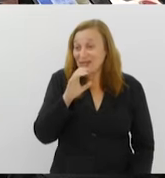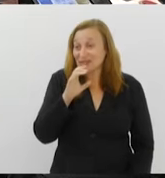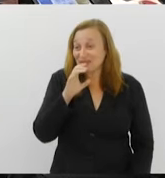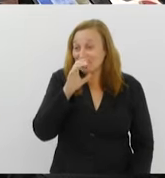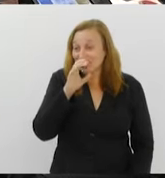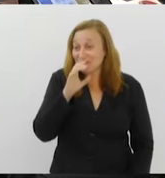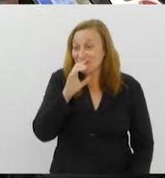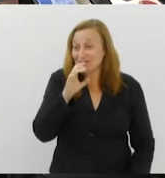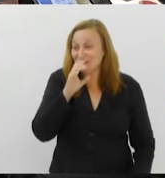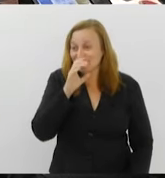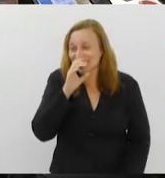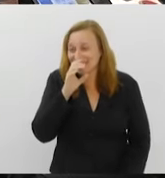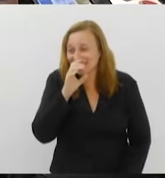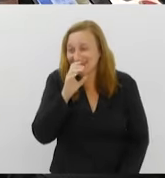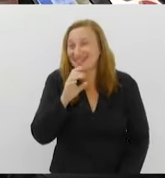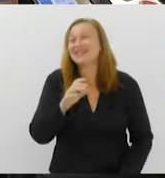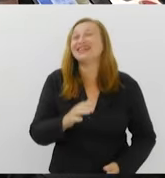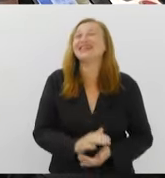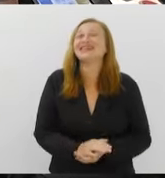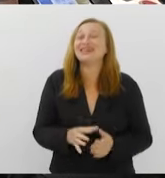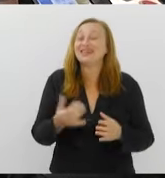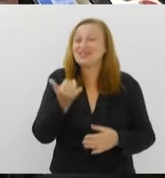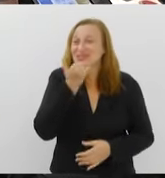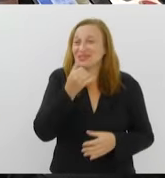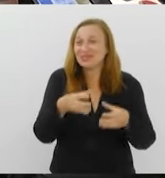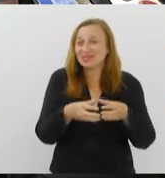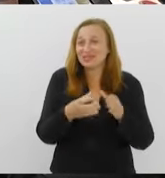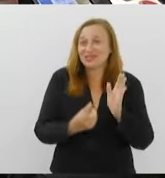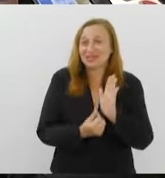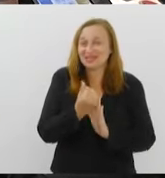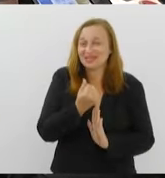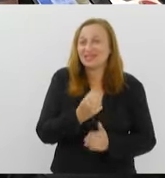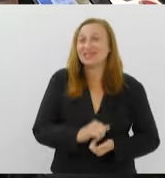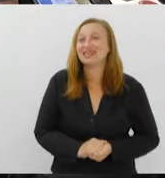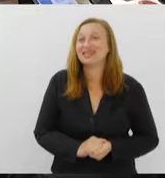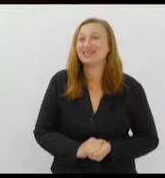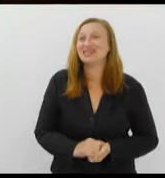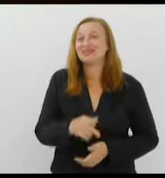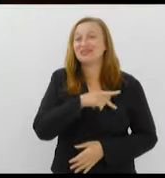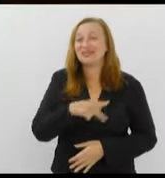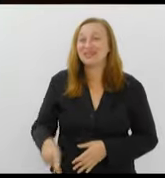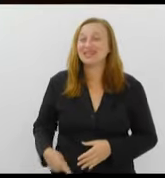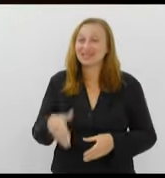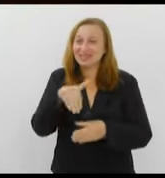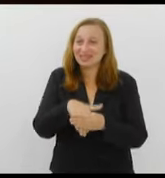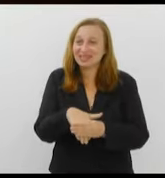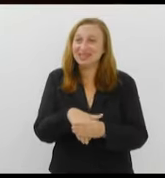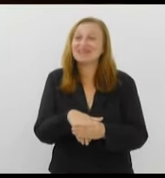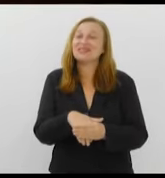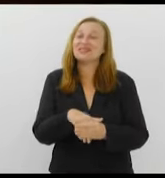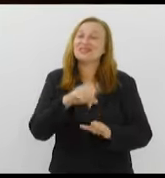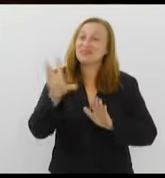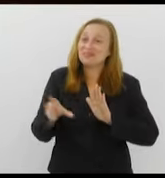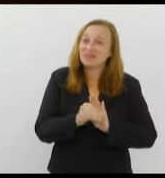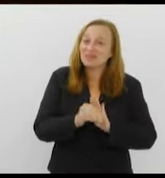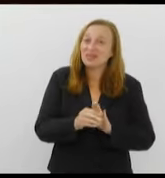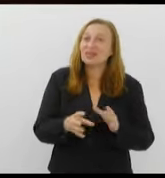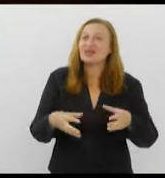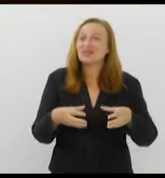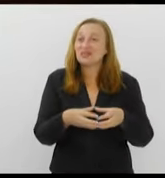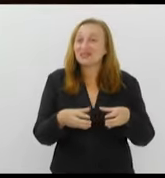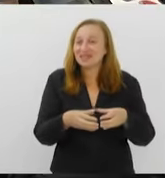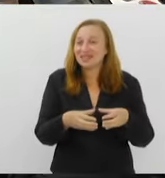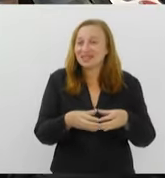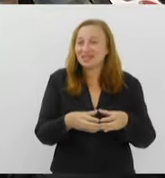Perdão. Deputado Luiz Paulo, por favor. Presidente, a gente está votando a emenda da comissão de... No mérito,